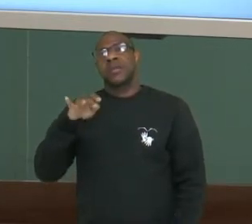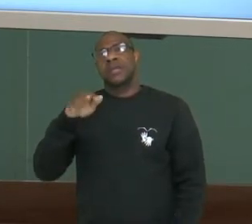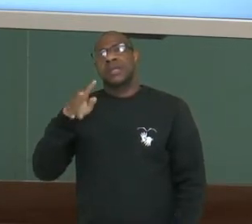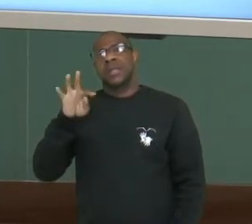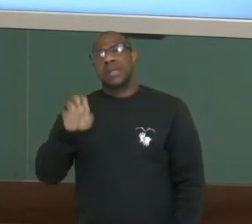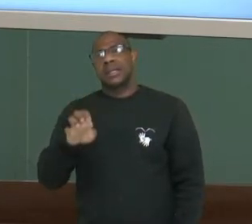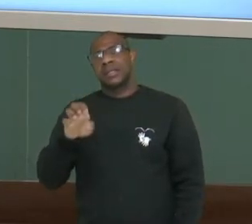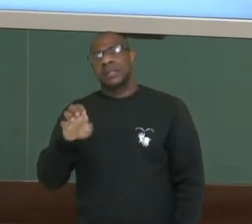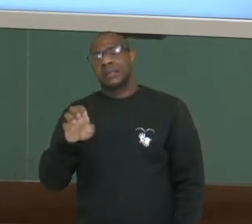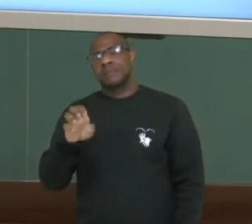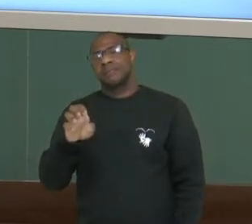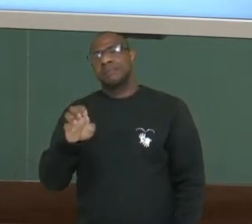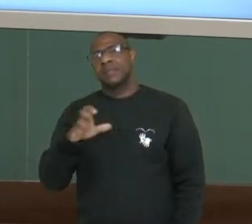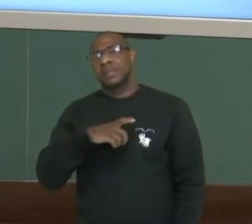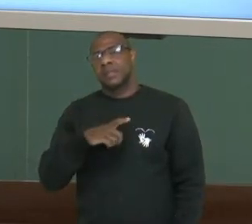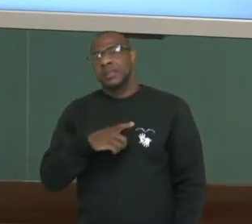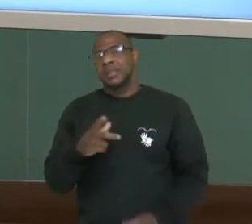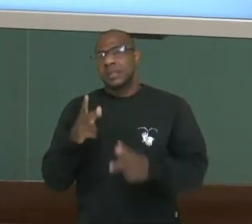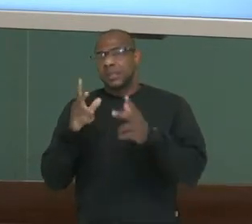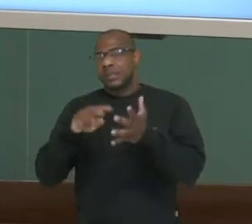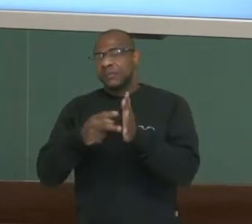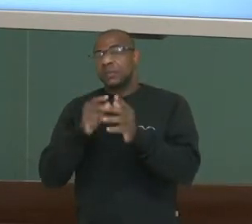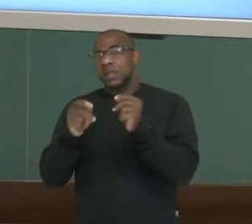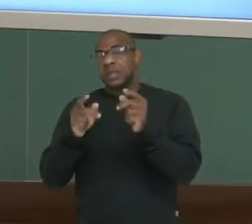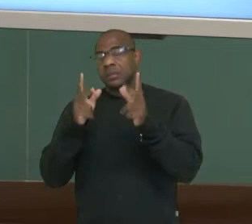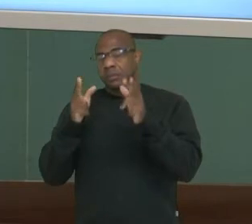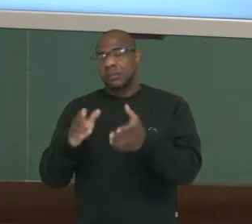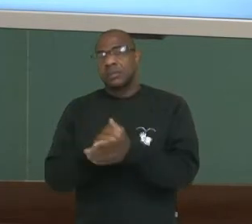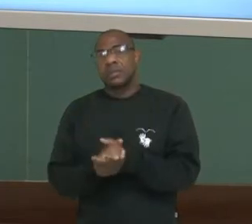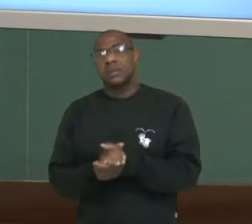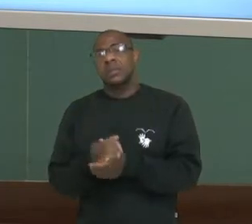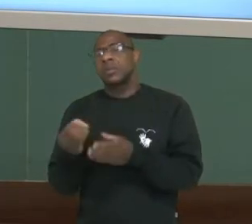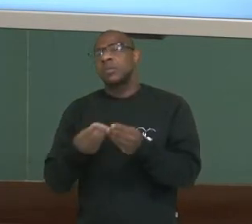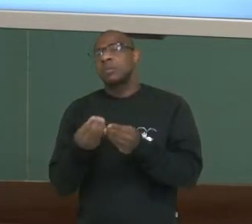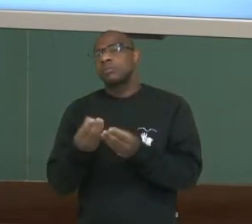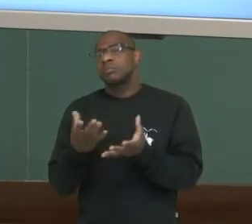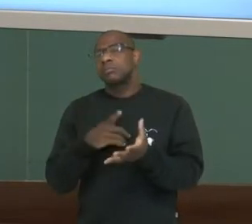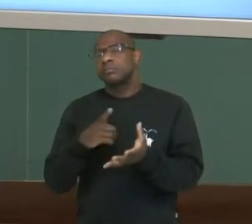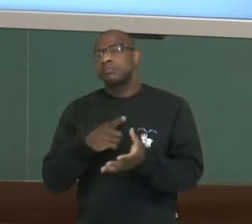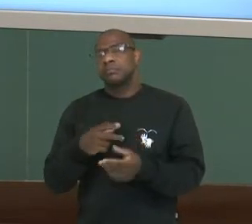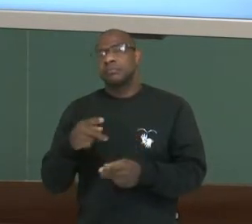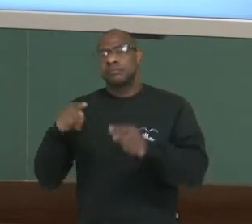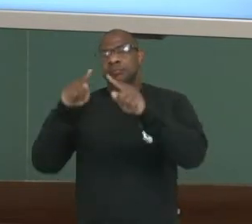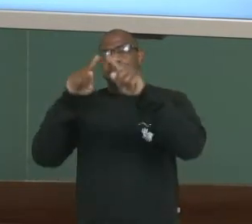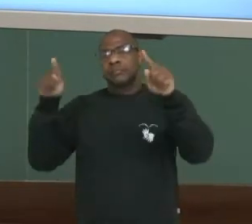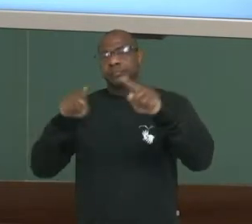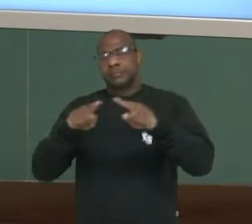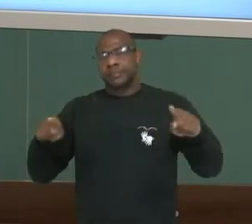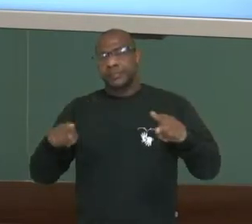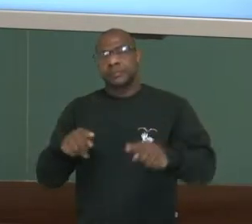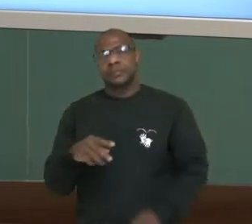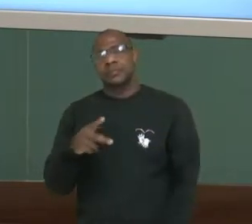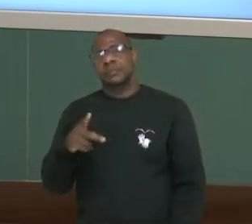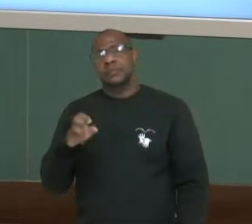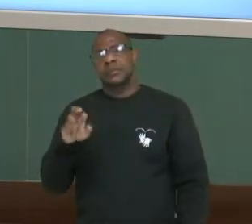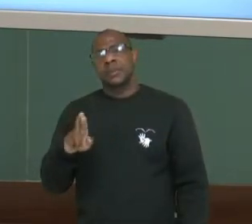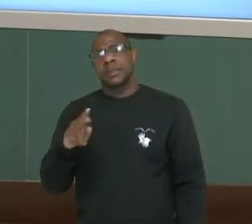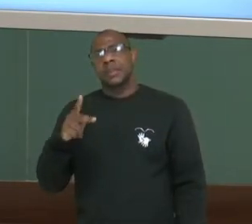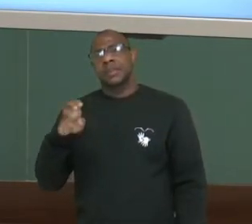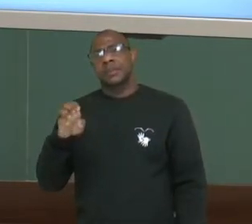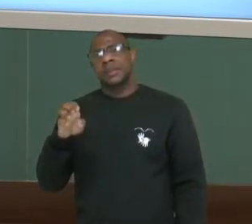significa que elas são paralelas. E quando elas são concorrentes e elas são perpendiculares, o que que